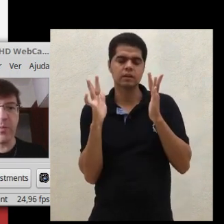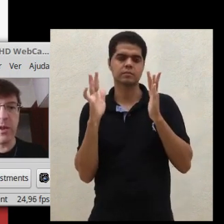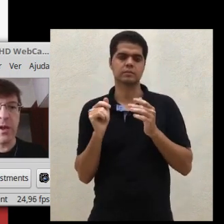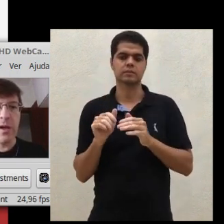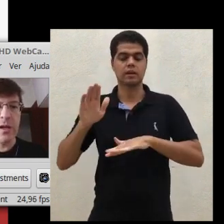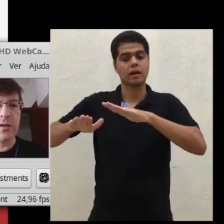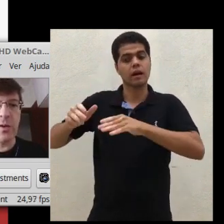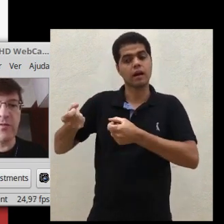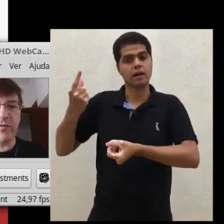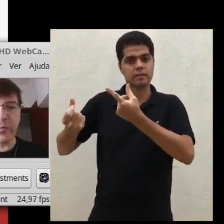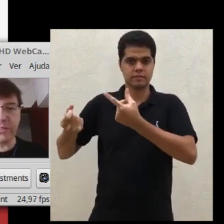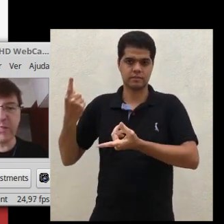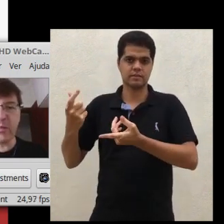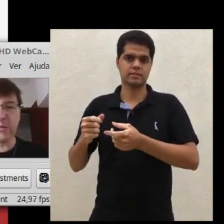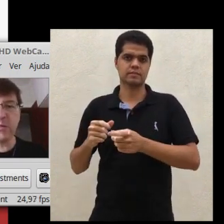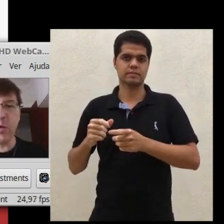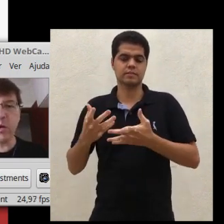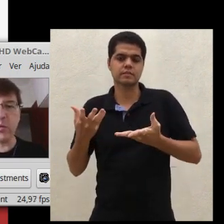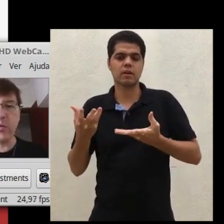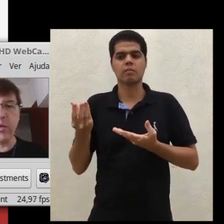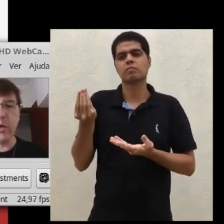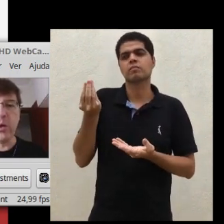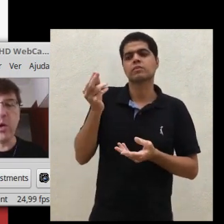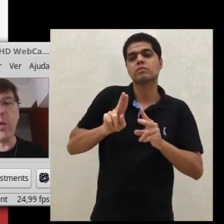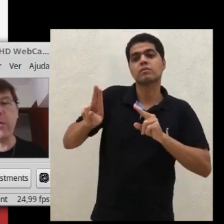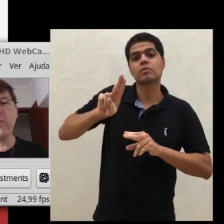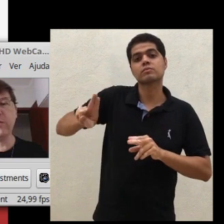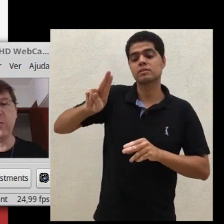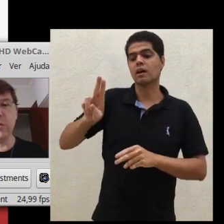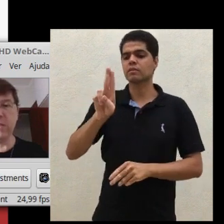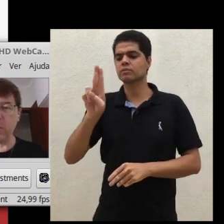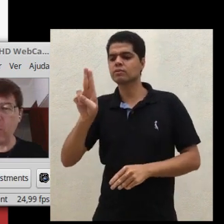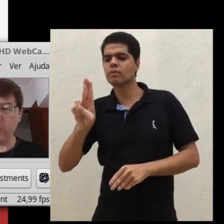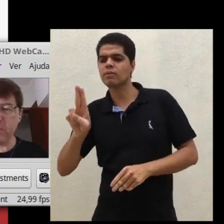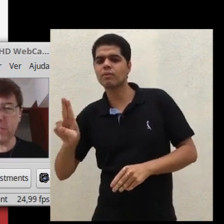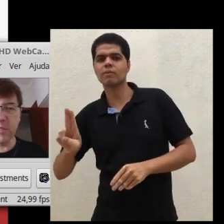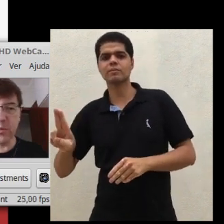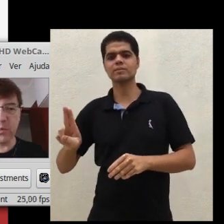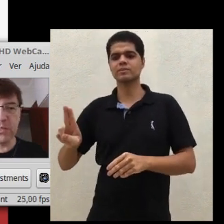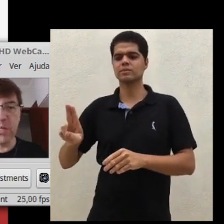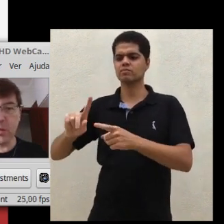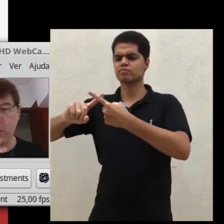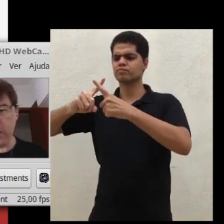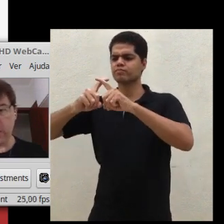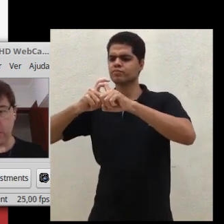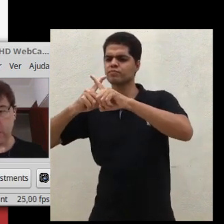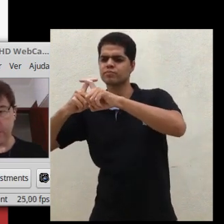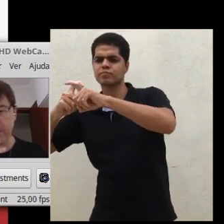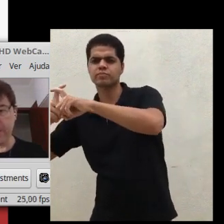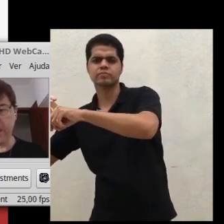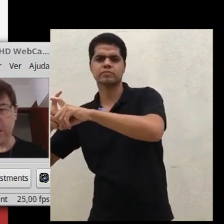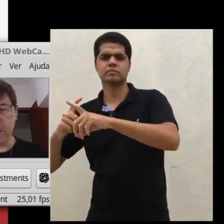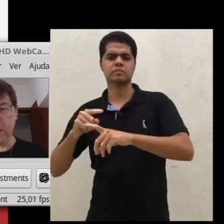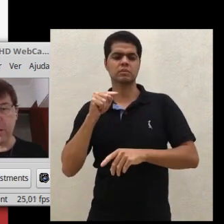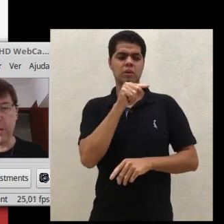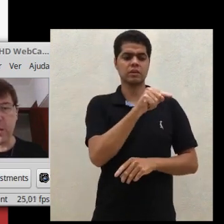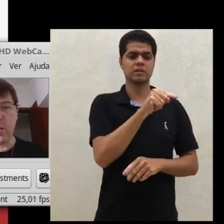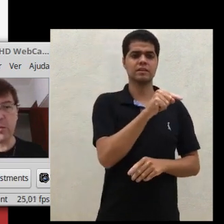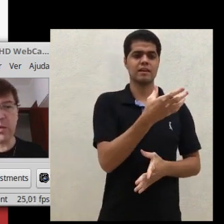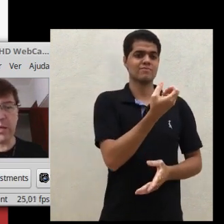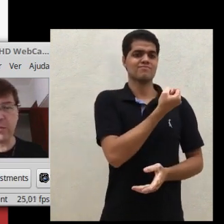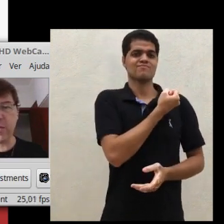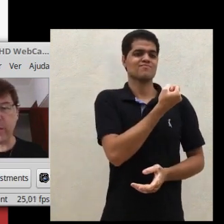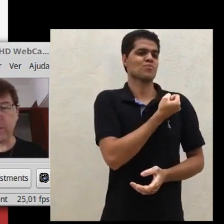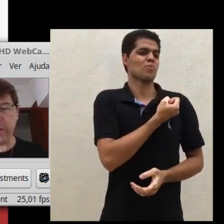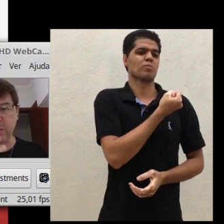ótima. Então ele envolve processamento simbólico. Normalmente você utiliza nomes e símbolos, não numéricos, né?